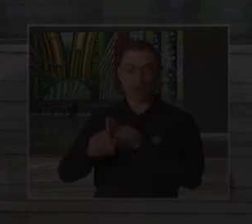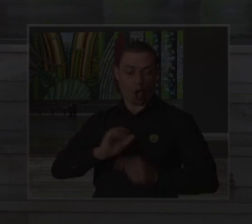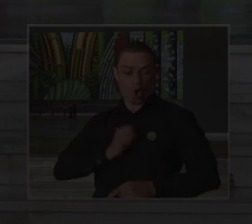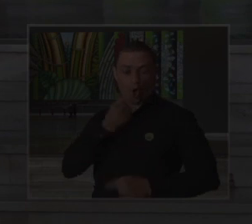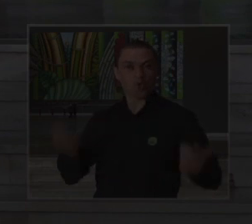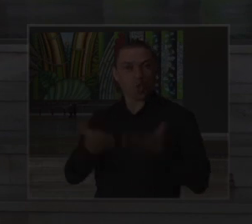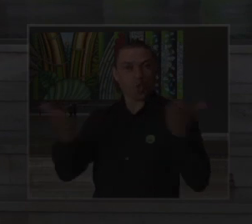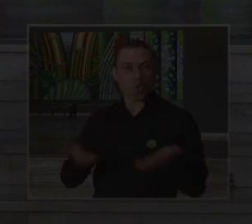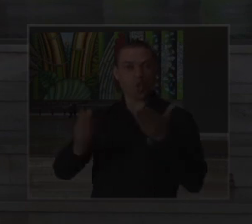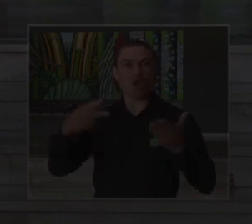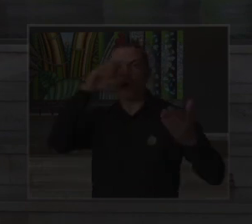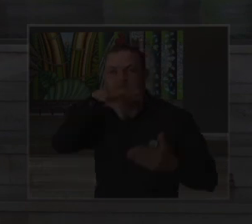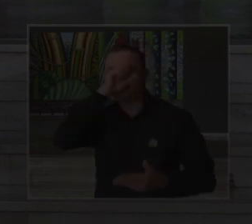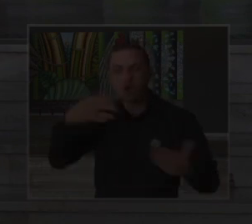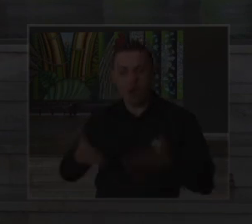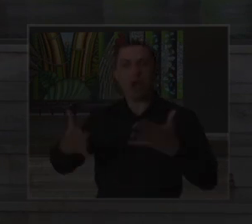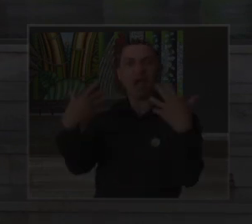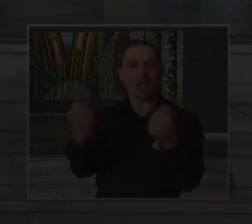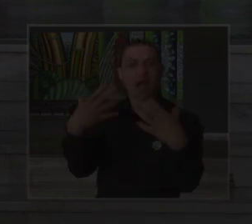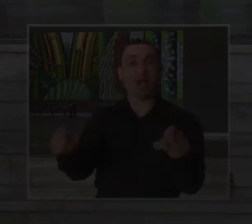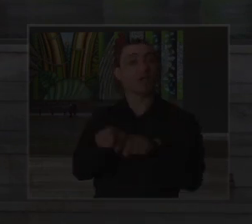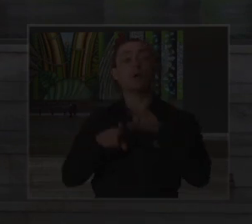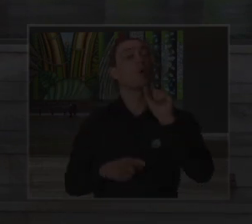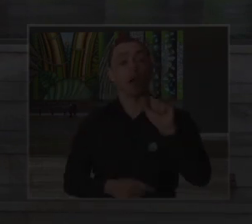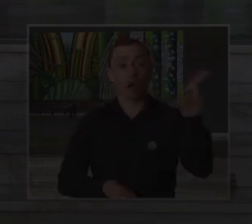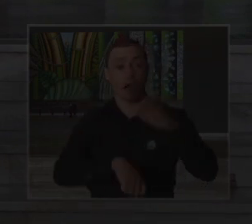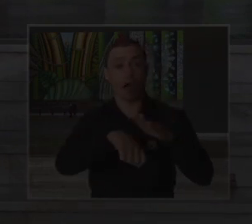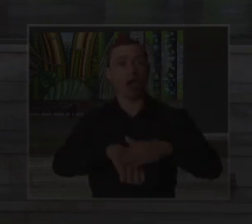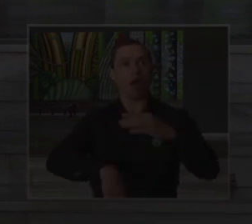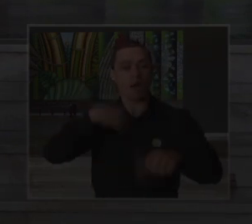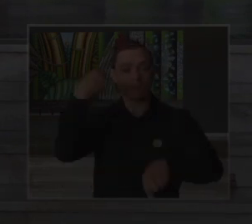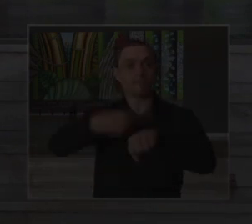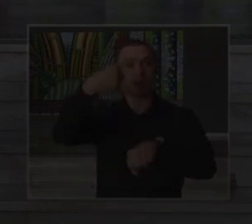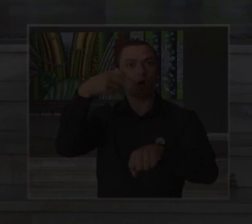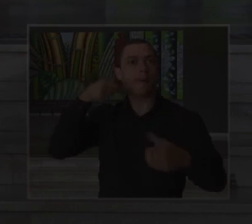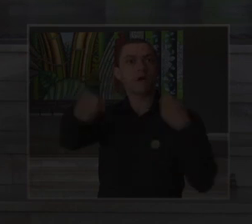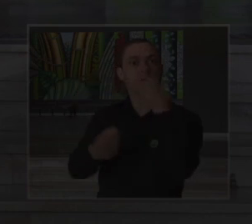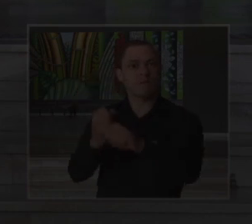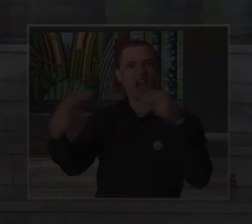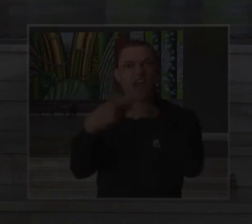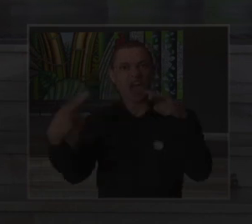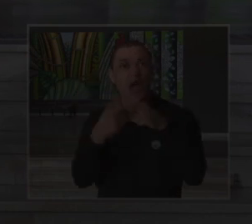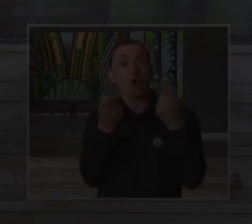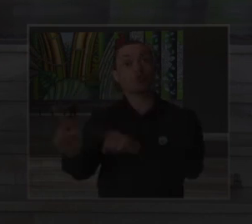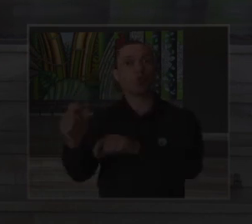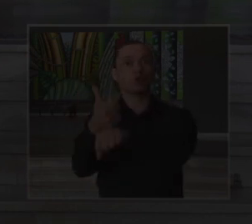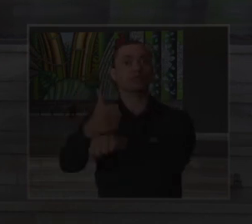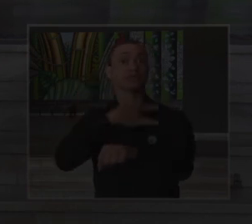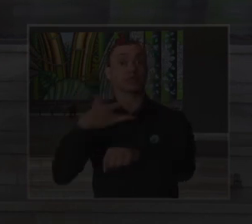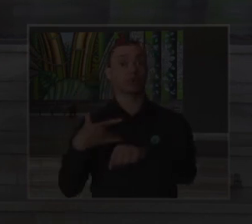ódio, estimulam agressões e empregam agressões contra profissionais de saúde